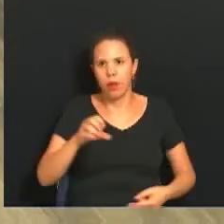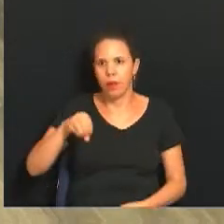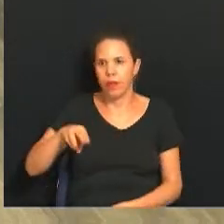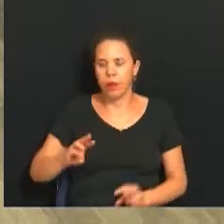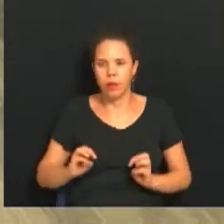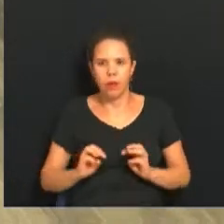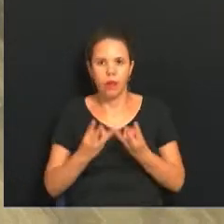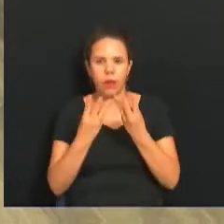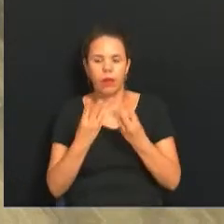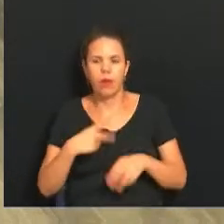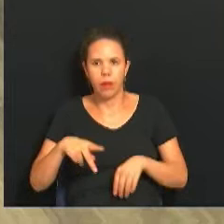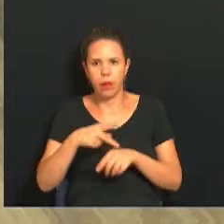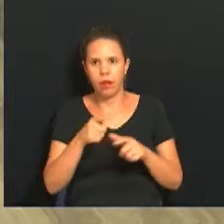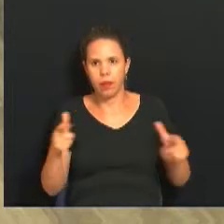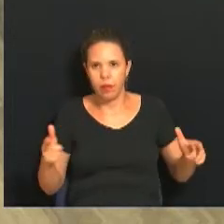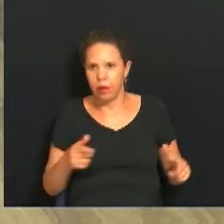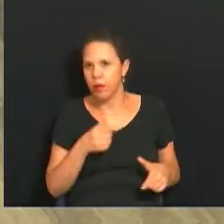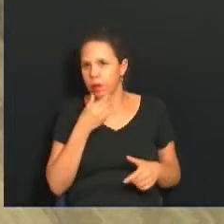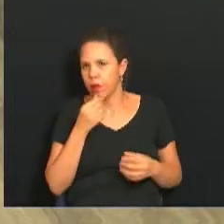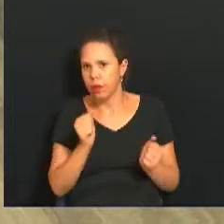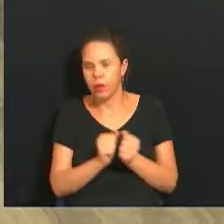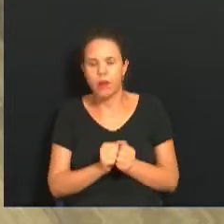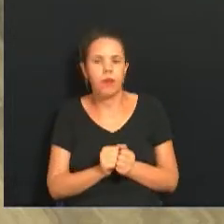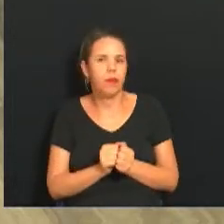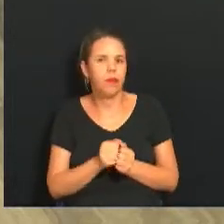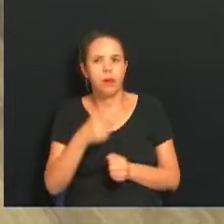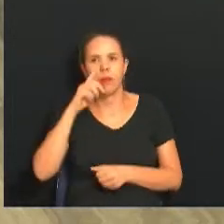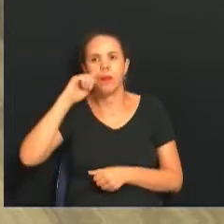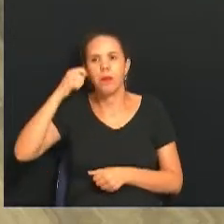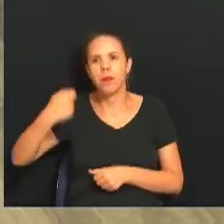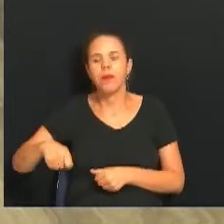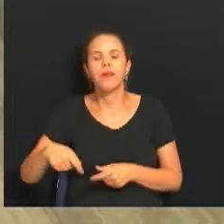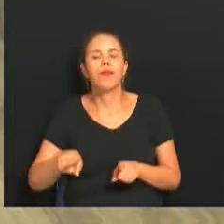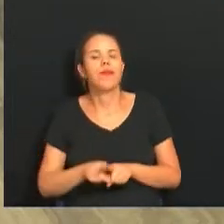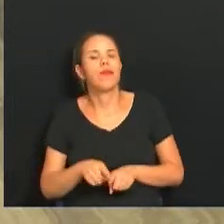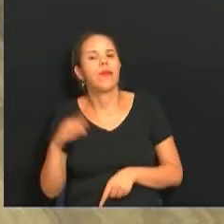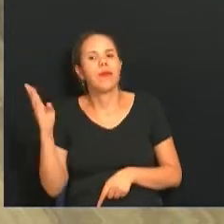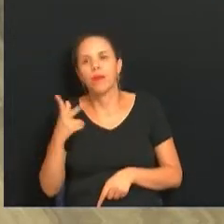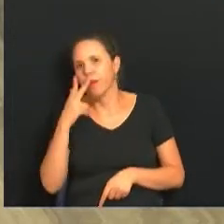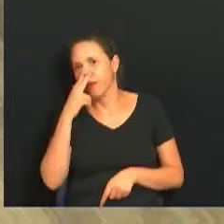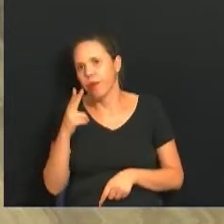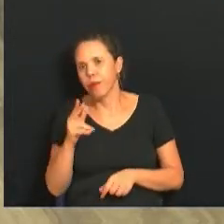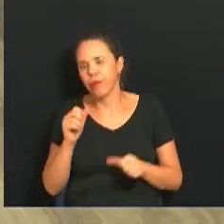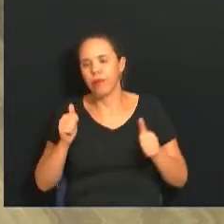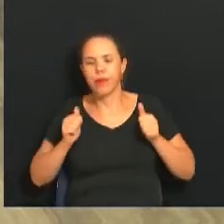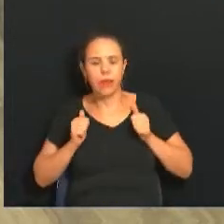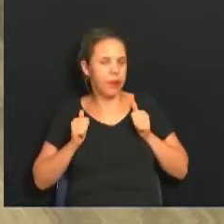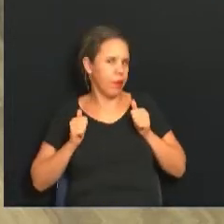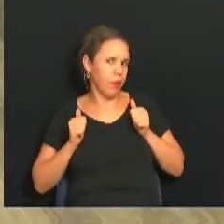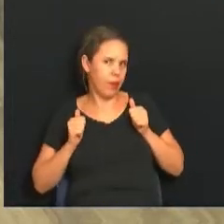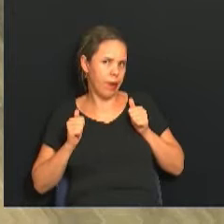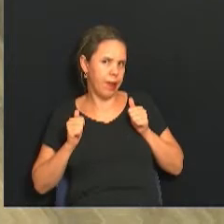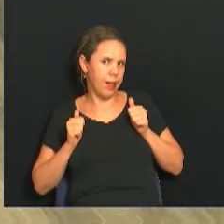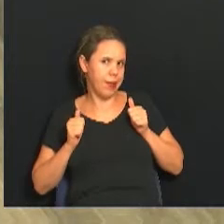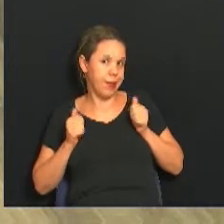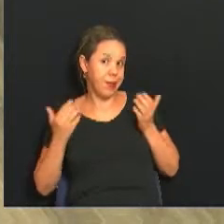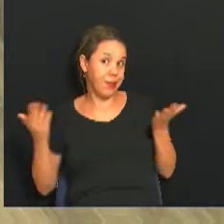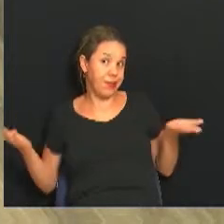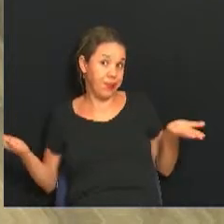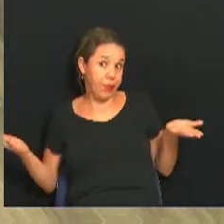dos países está se posicionando junto com a Ucrânia. E aí parece que o Brasil ficou num posicionamento neutro,